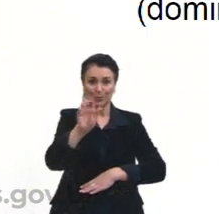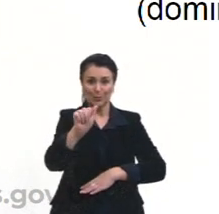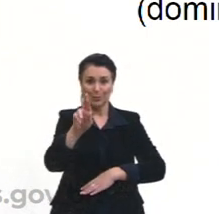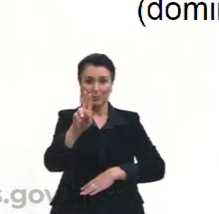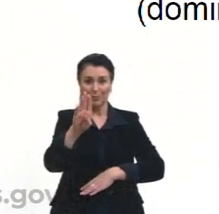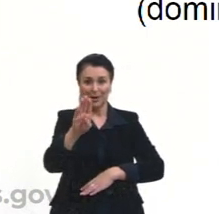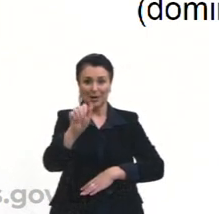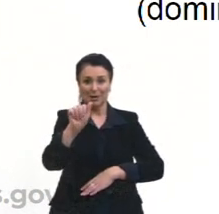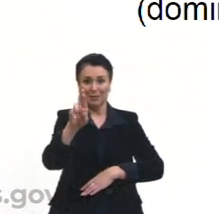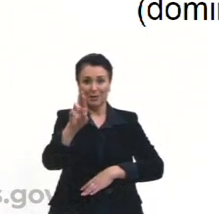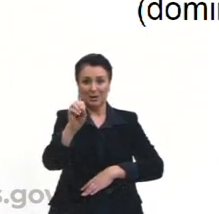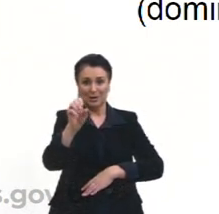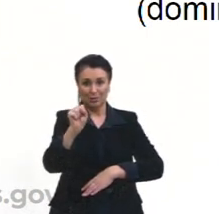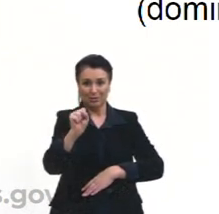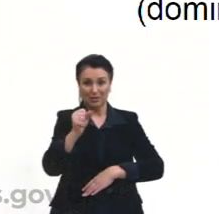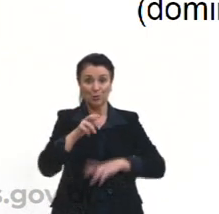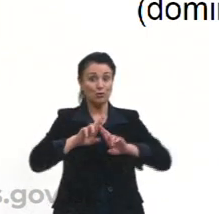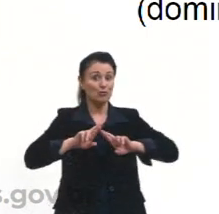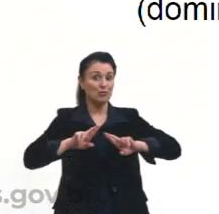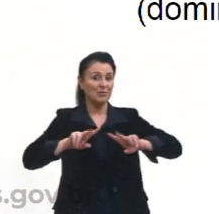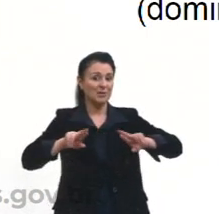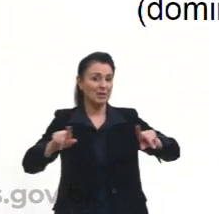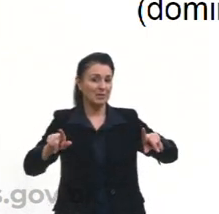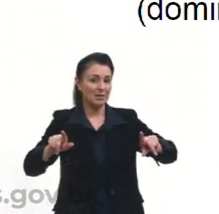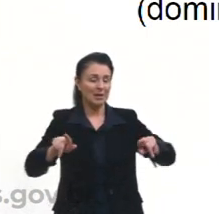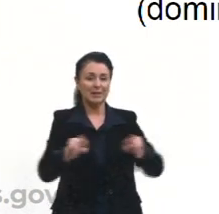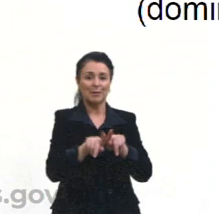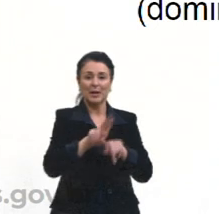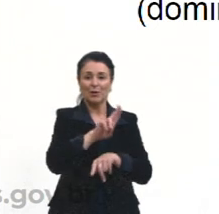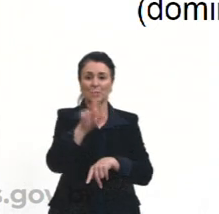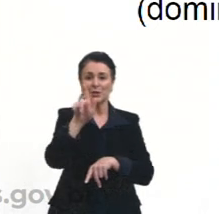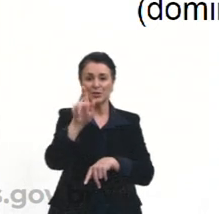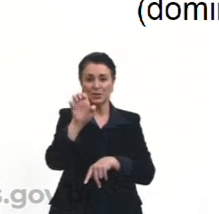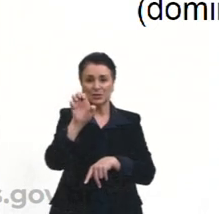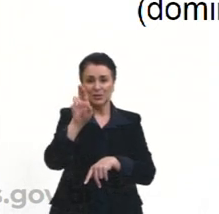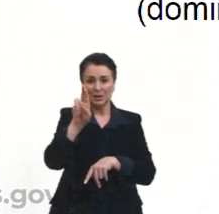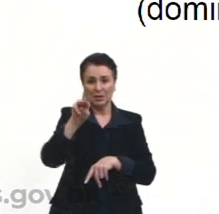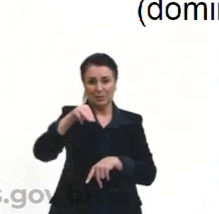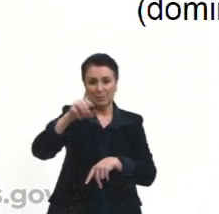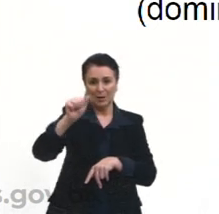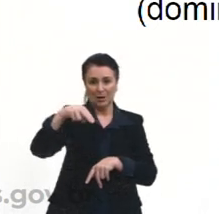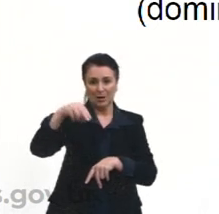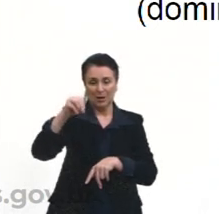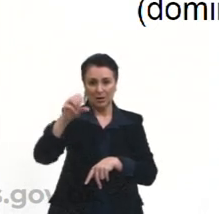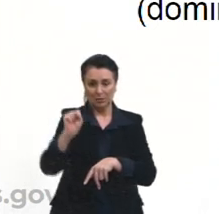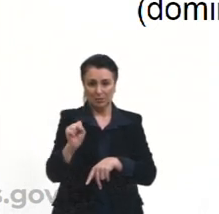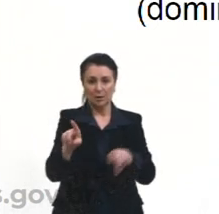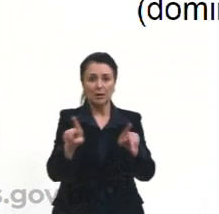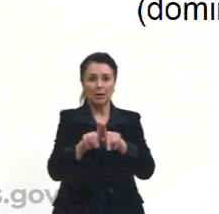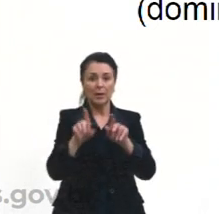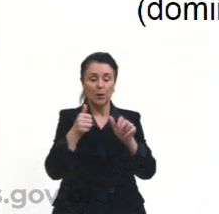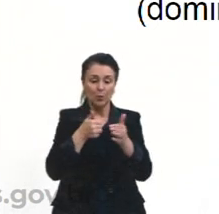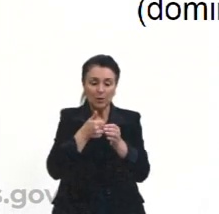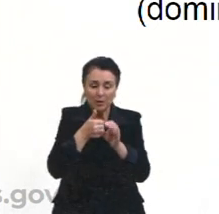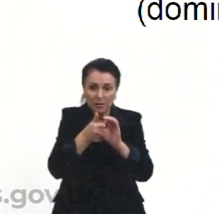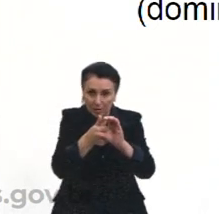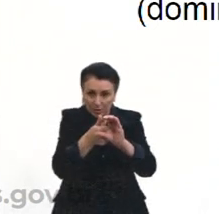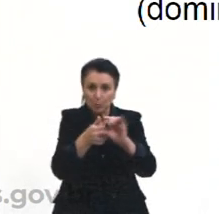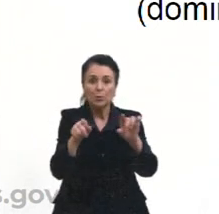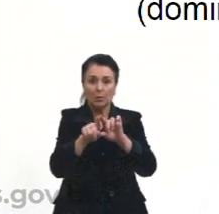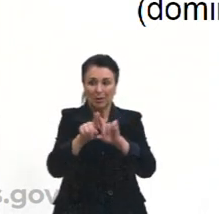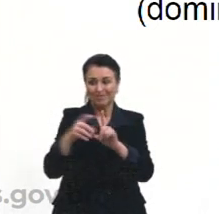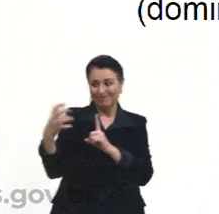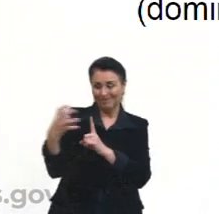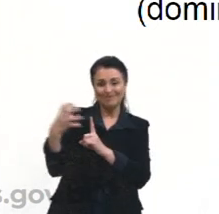né dos germânicos e o cristianismo impactou muito a sociedade romana também né questionando